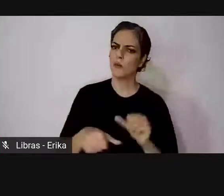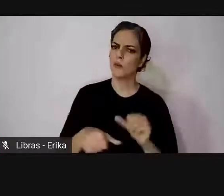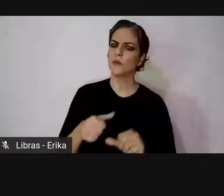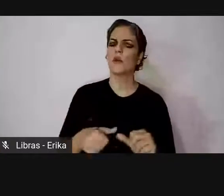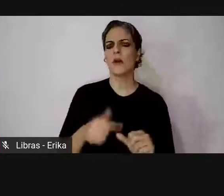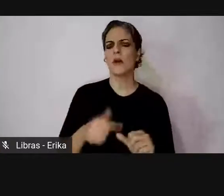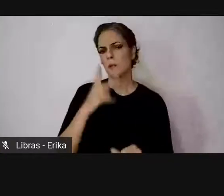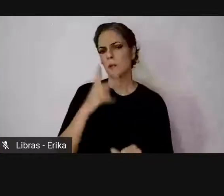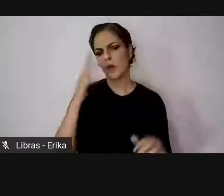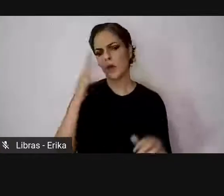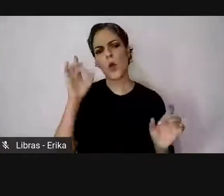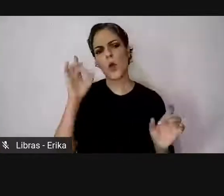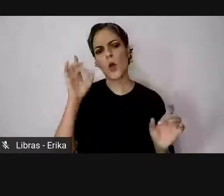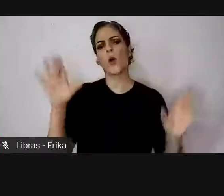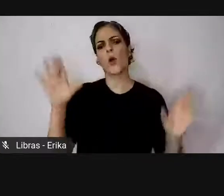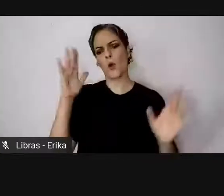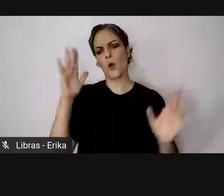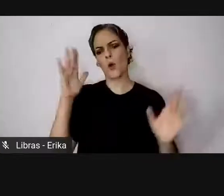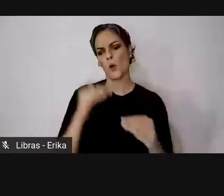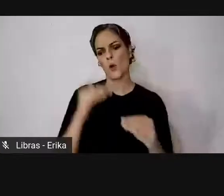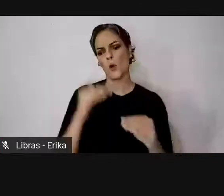mas propôs que